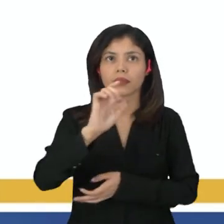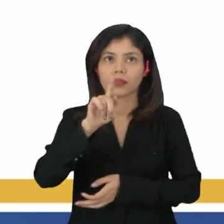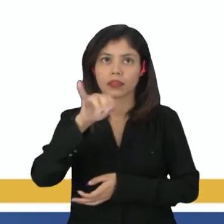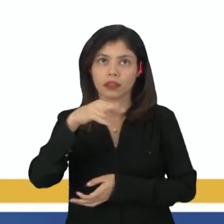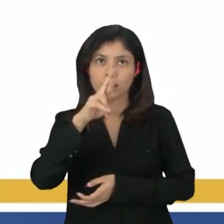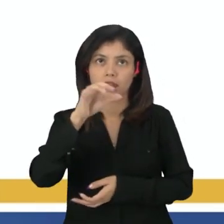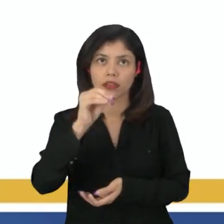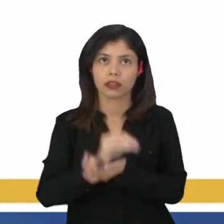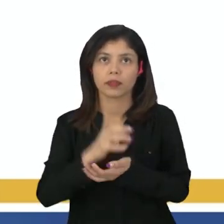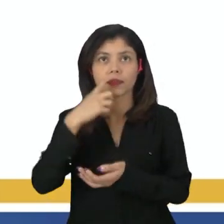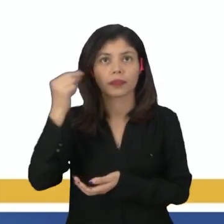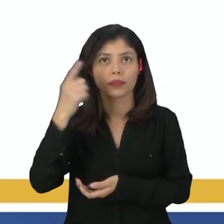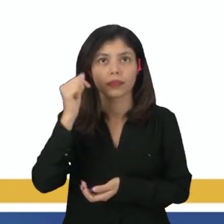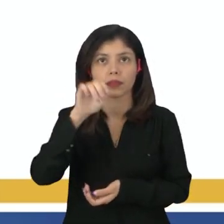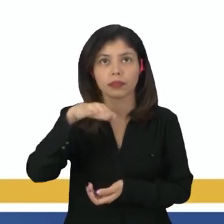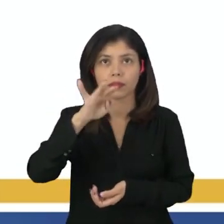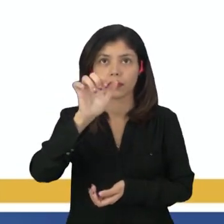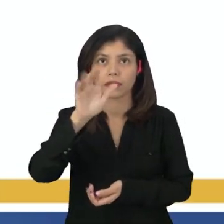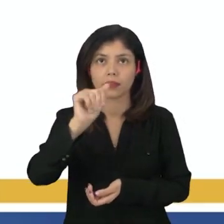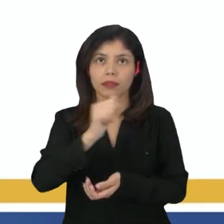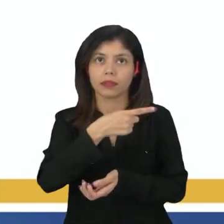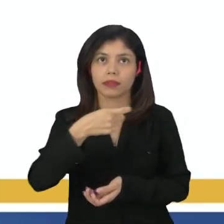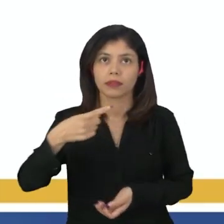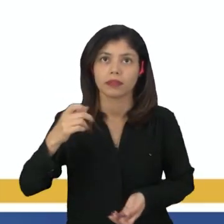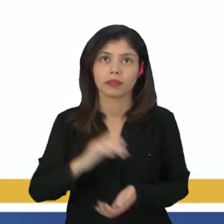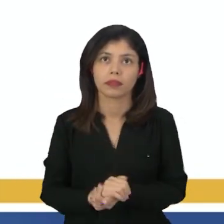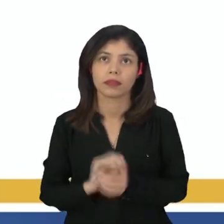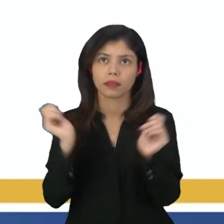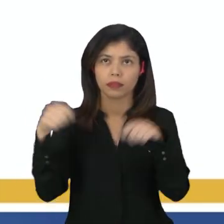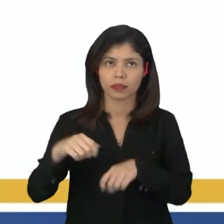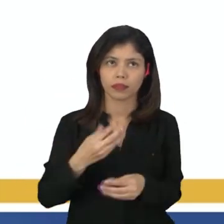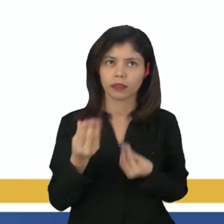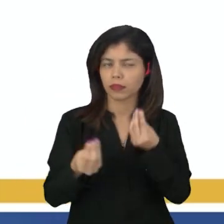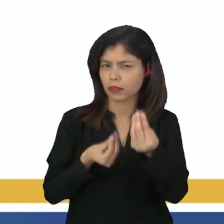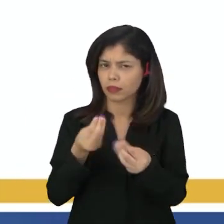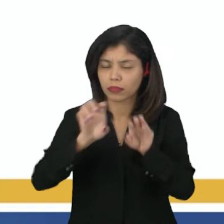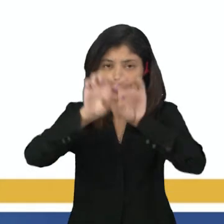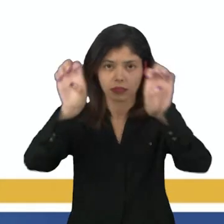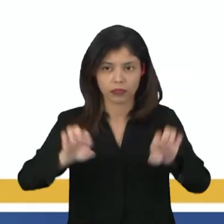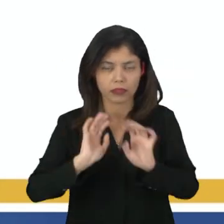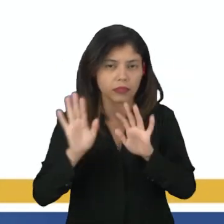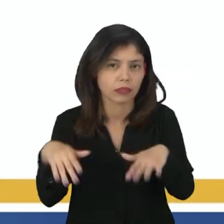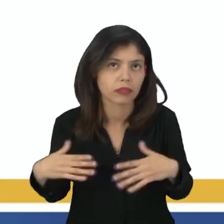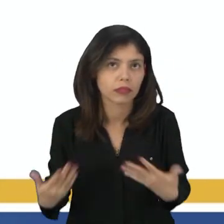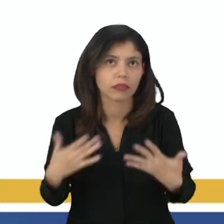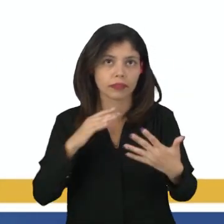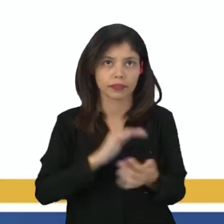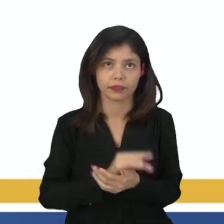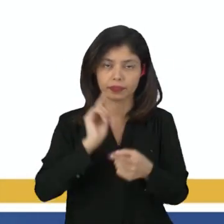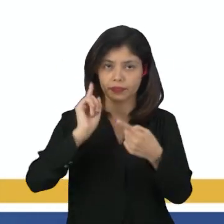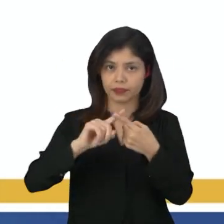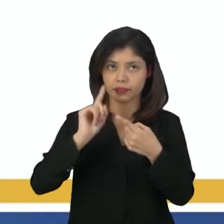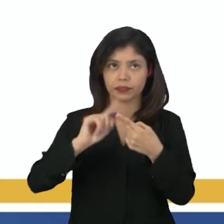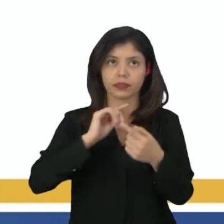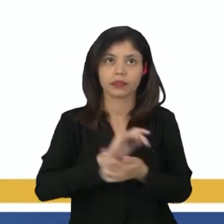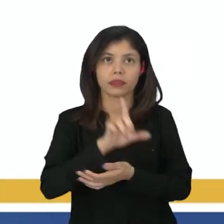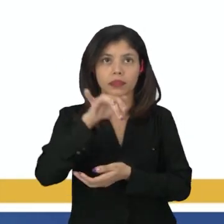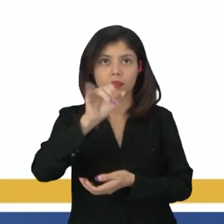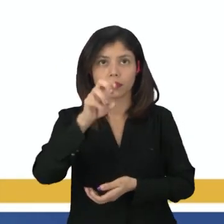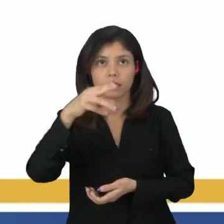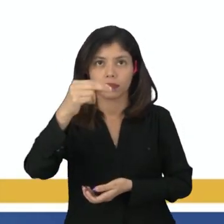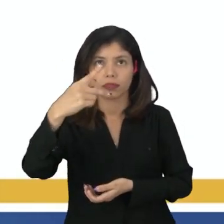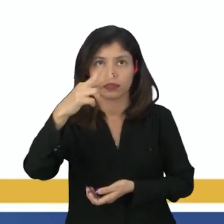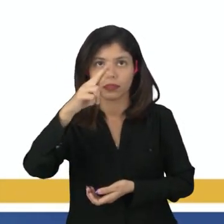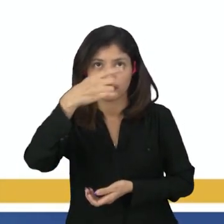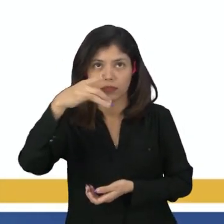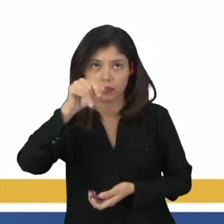os cajueiros, os gatos, as amebas e as bactérias possuem em comum as seguintes estruturas. Letra A, lisossomos